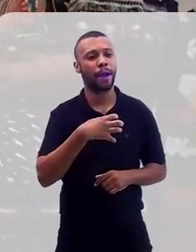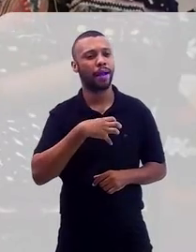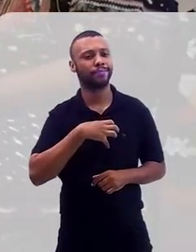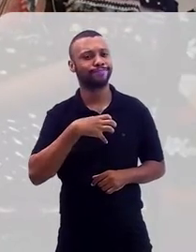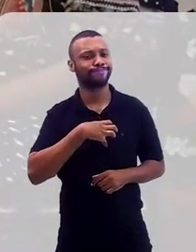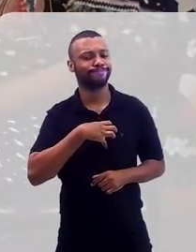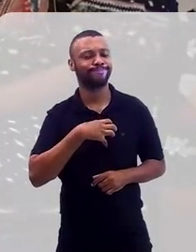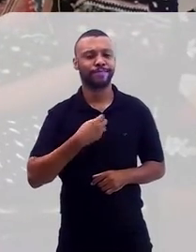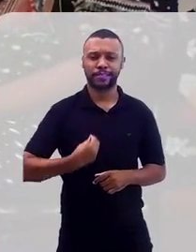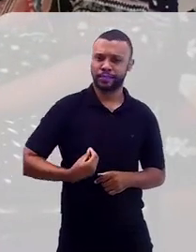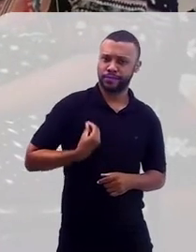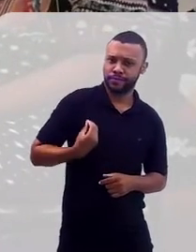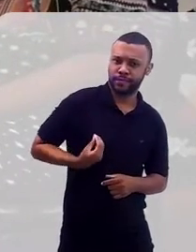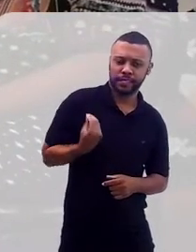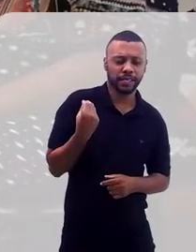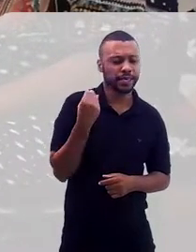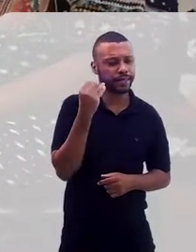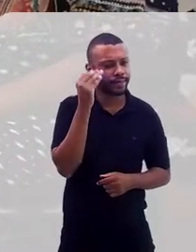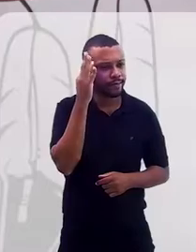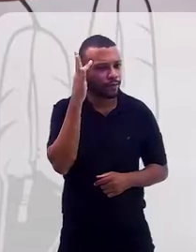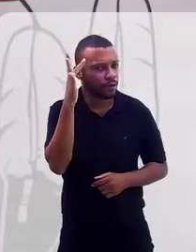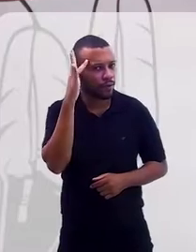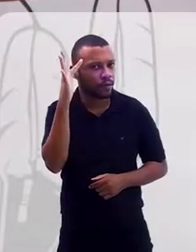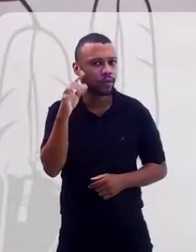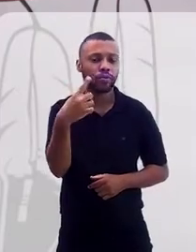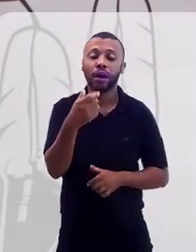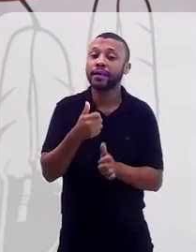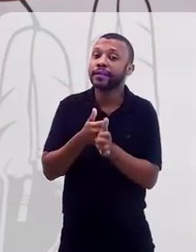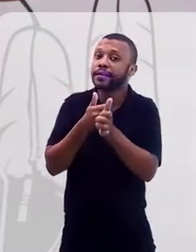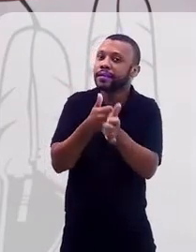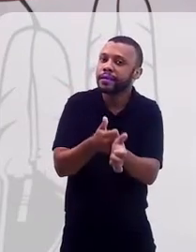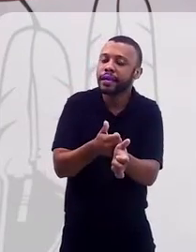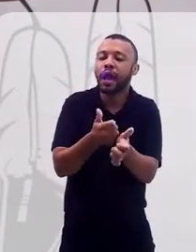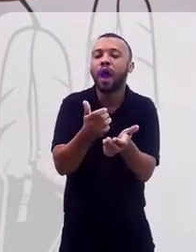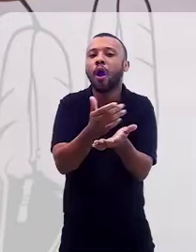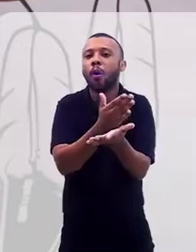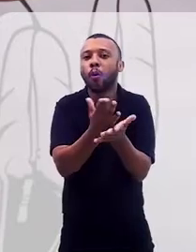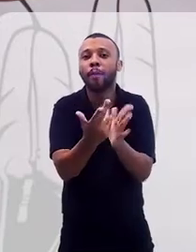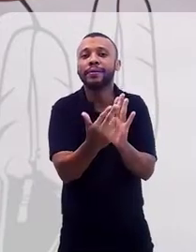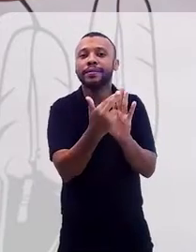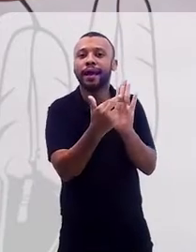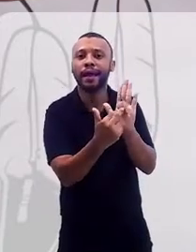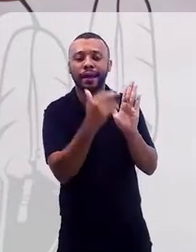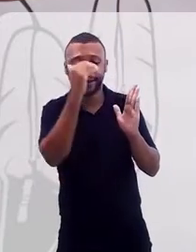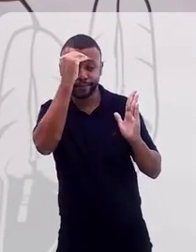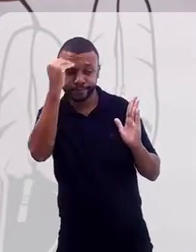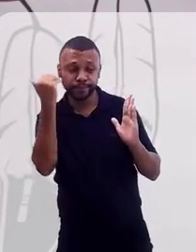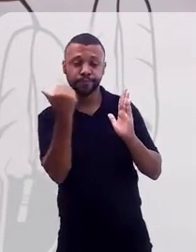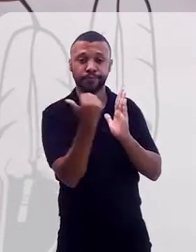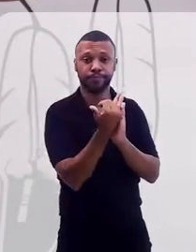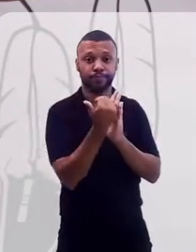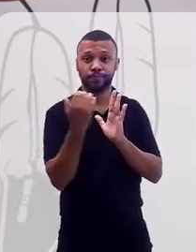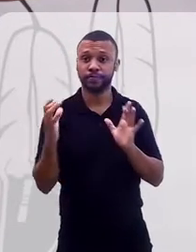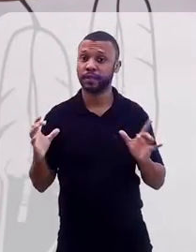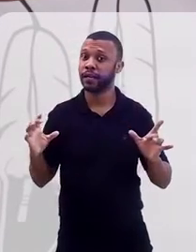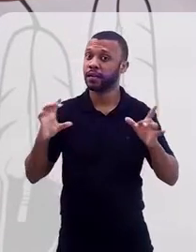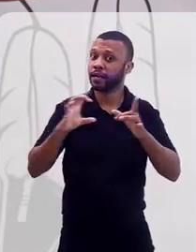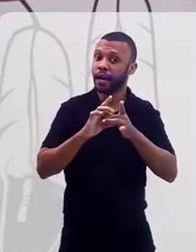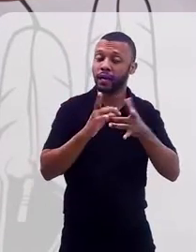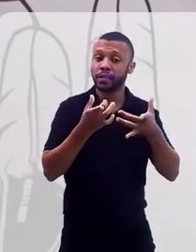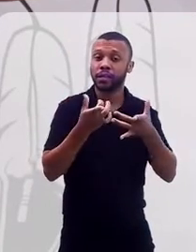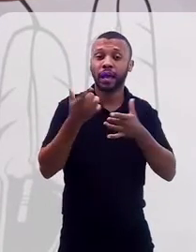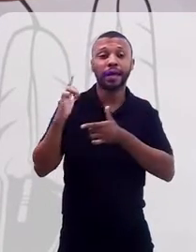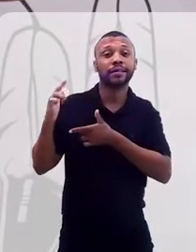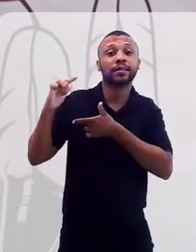uma maneira que seguimos alguns preceitos né algumas filosofias vindas